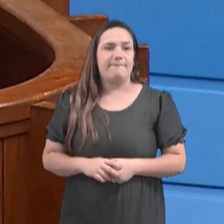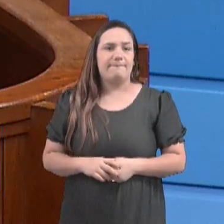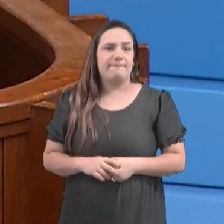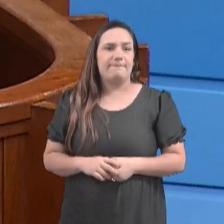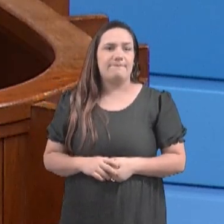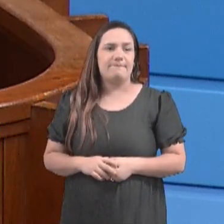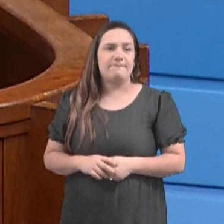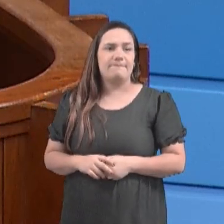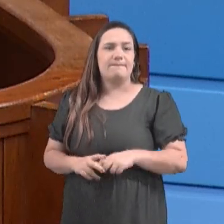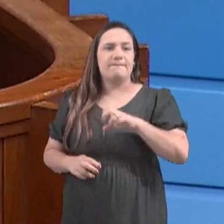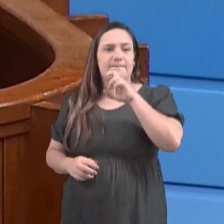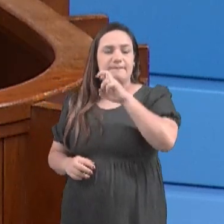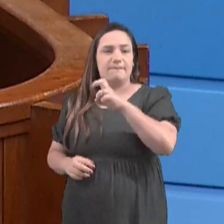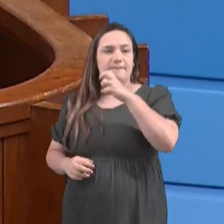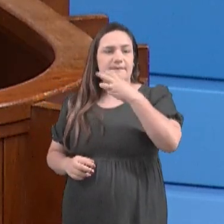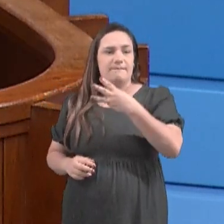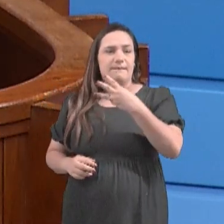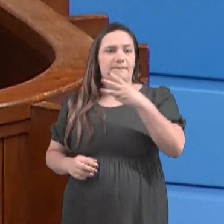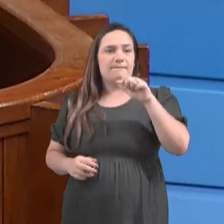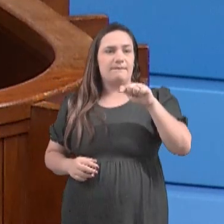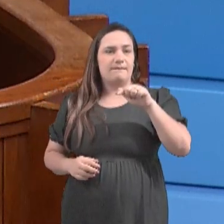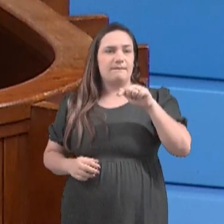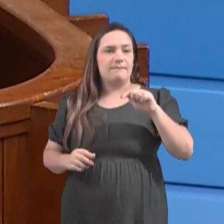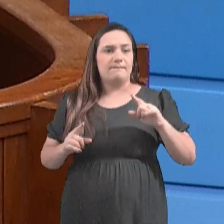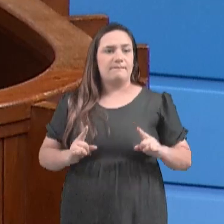537 prédios comerciais,